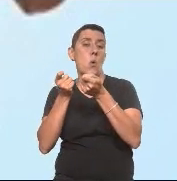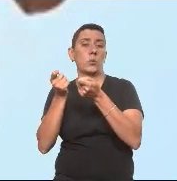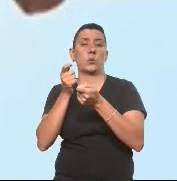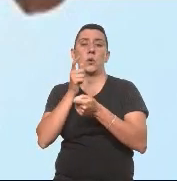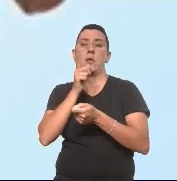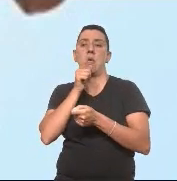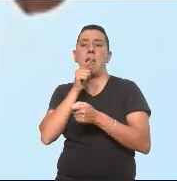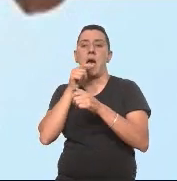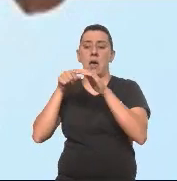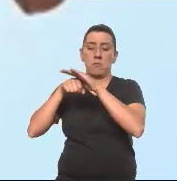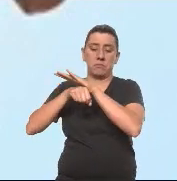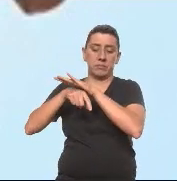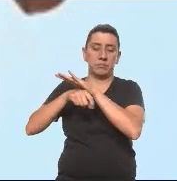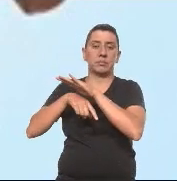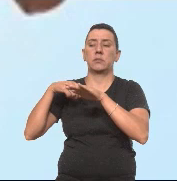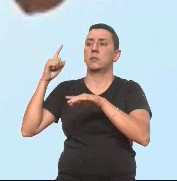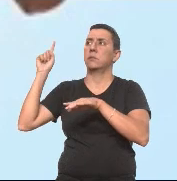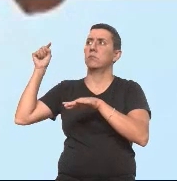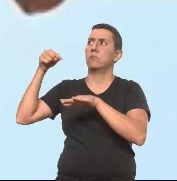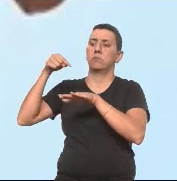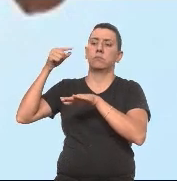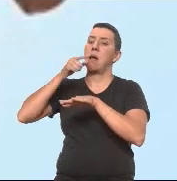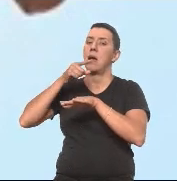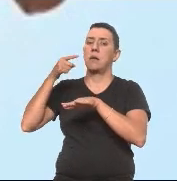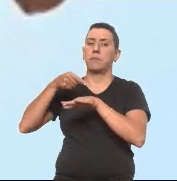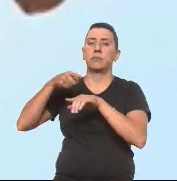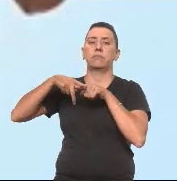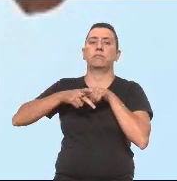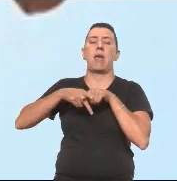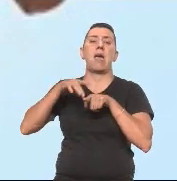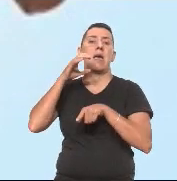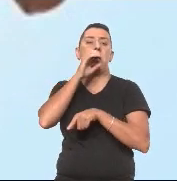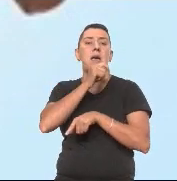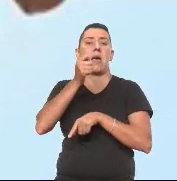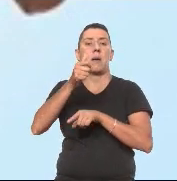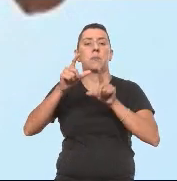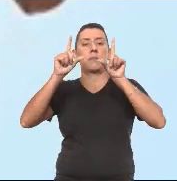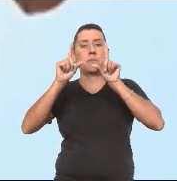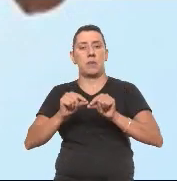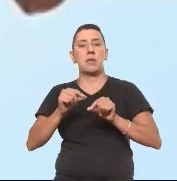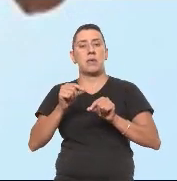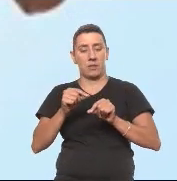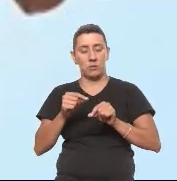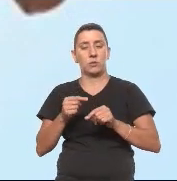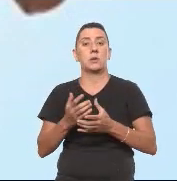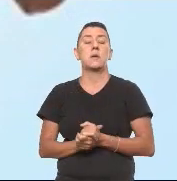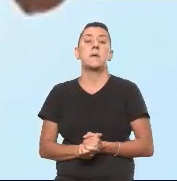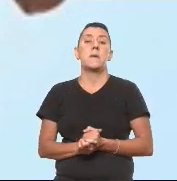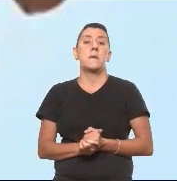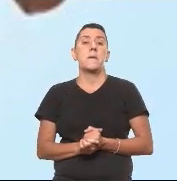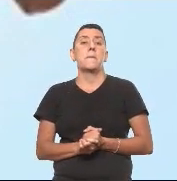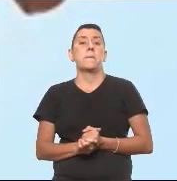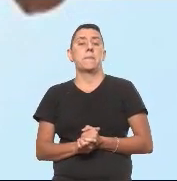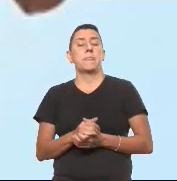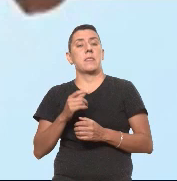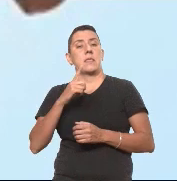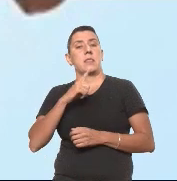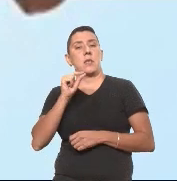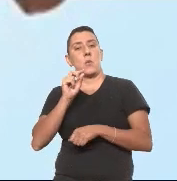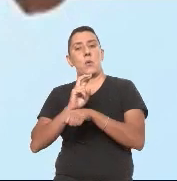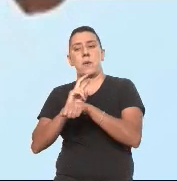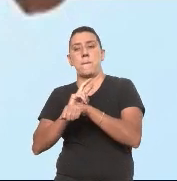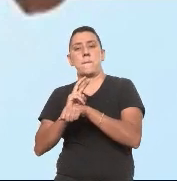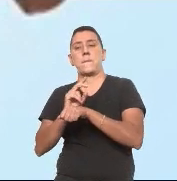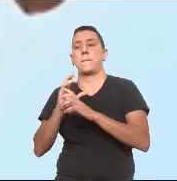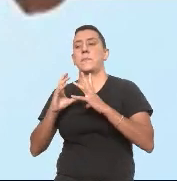vazamento de água rapidamente identificado porque eu consigo detectar a diminuição da pressão do meu sistema na minha rede de